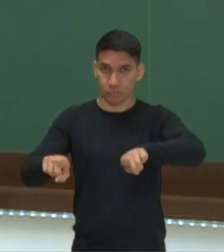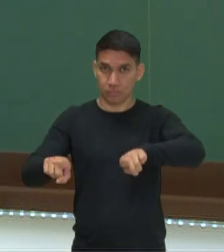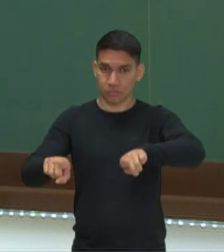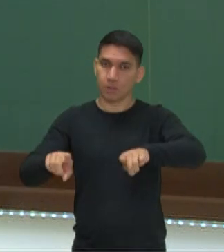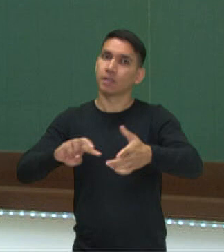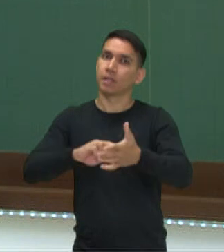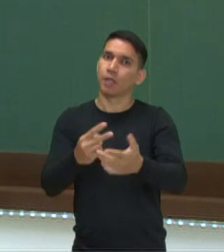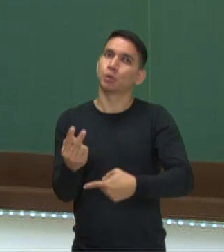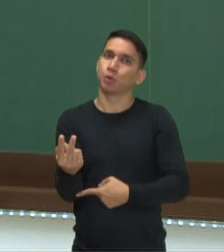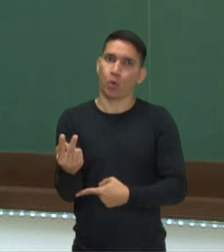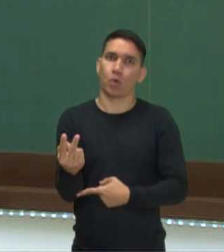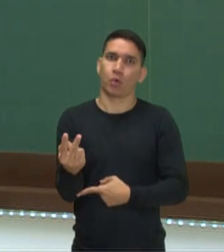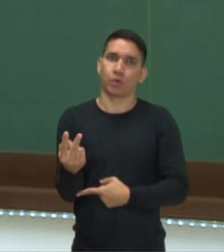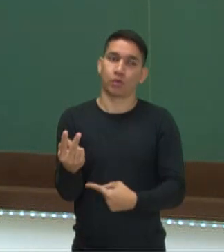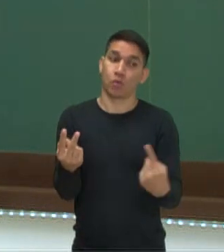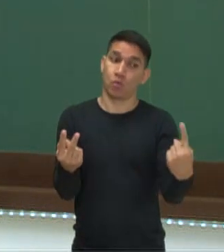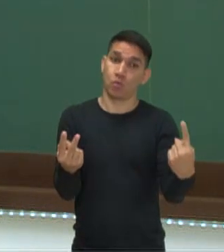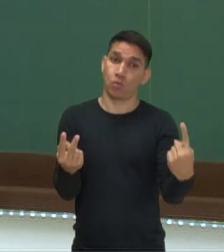E agora eu tenho duas.